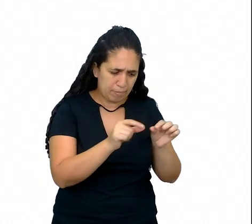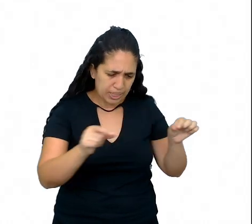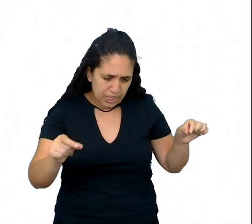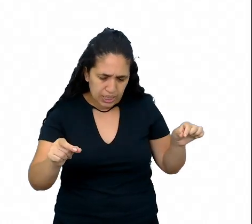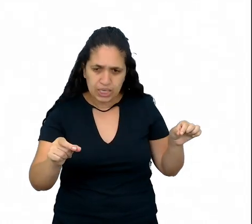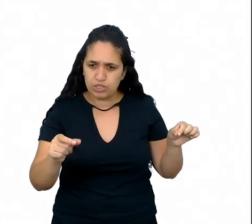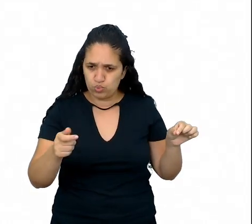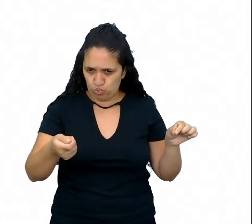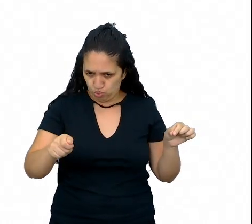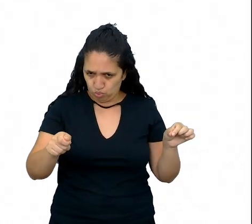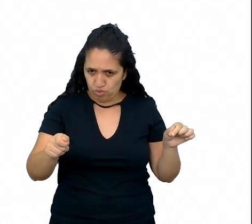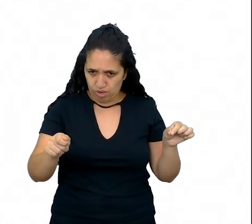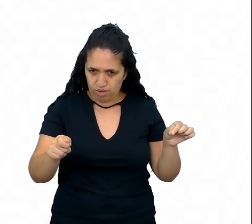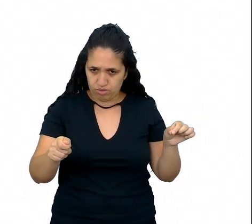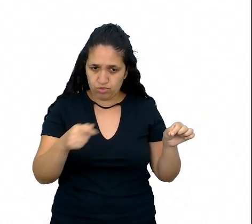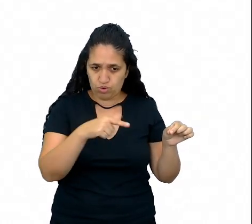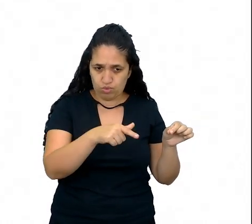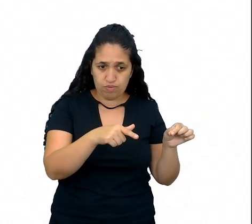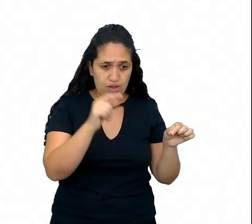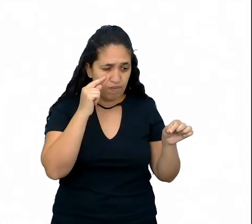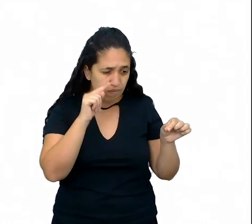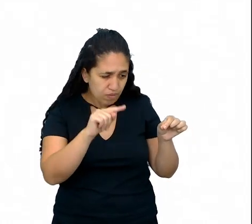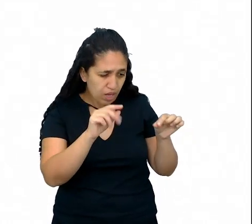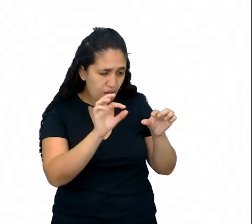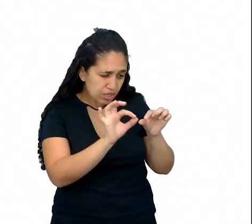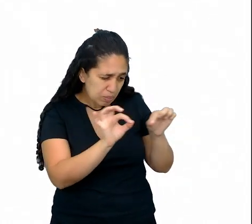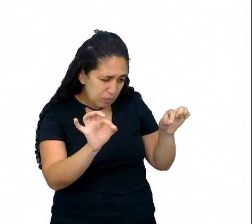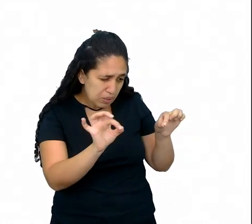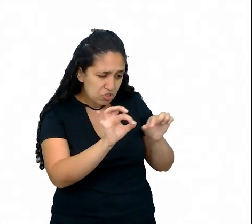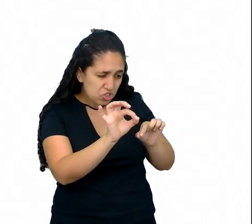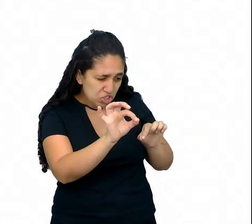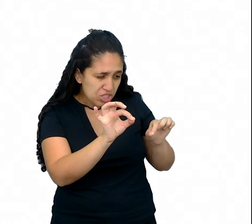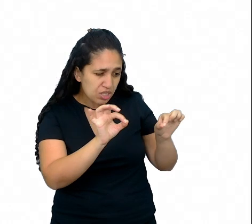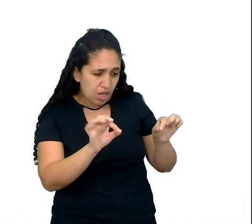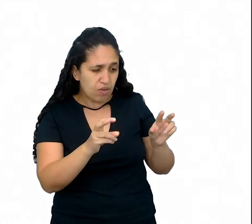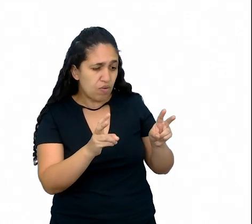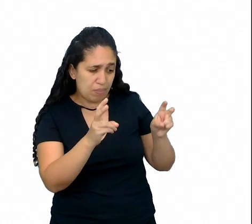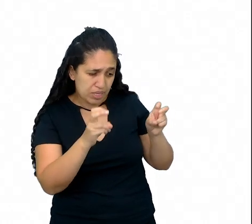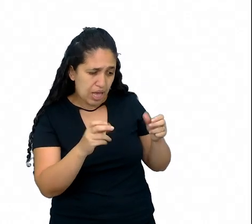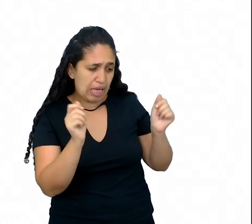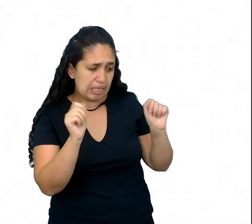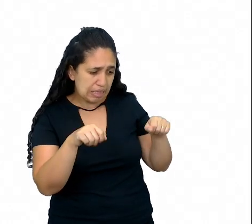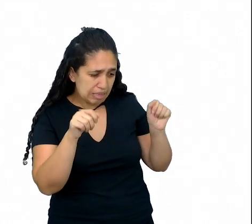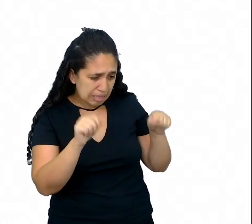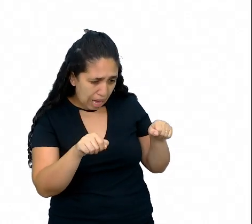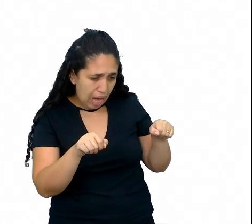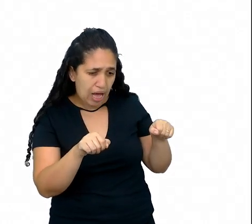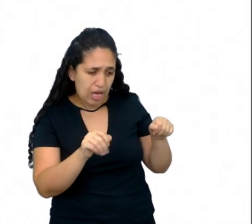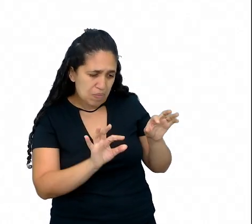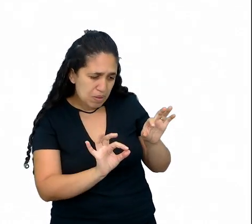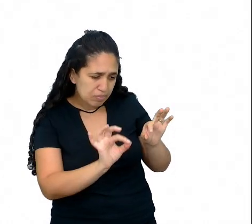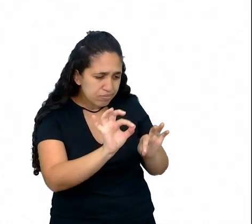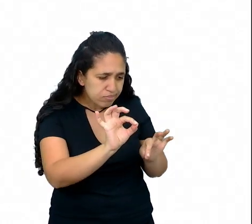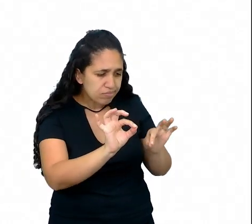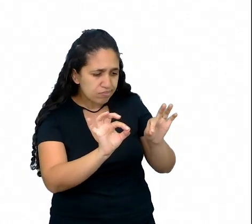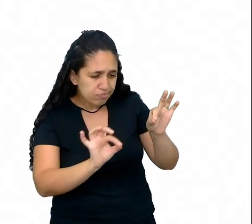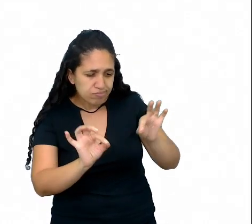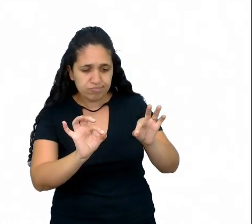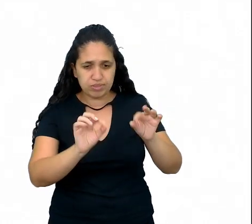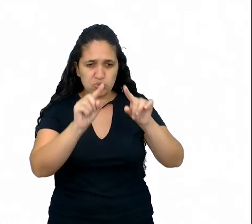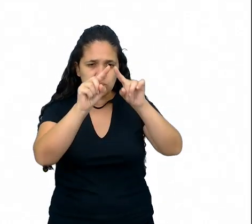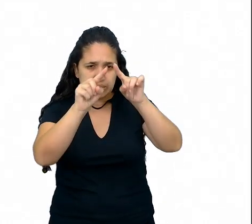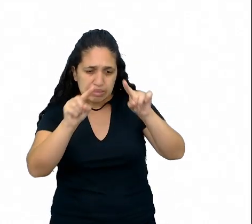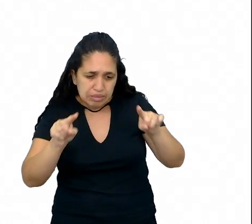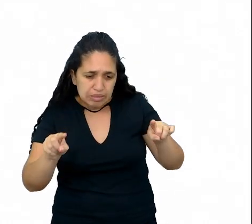essas determinadas medidas, que os estudantes vão verificar, né, se é possível construir um